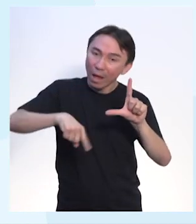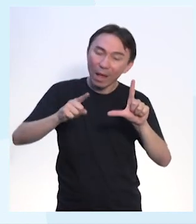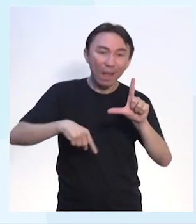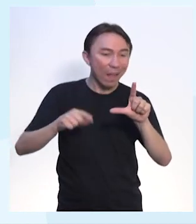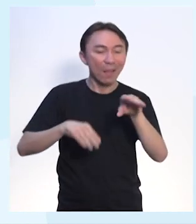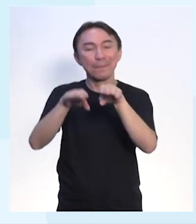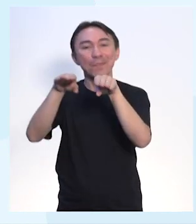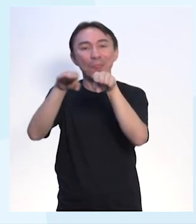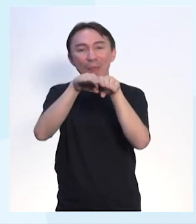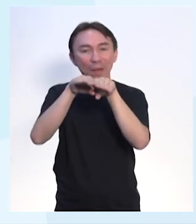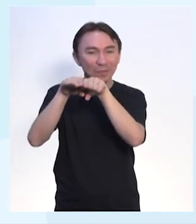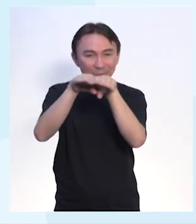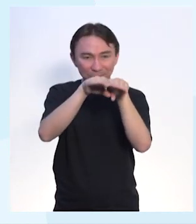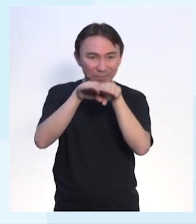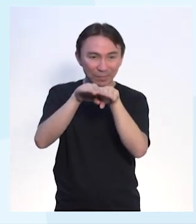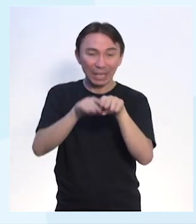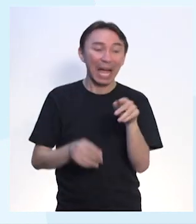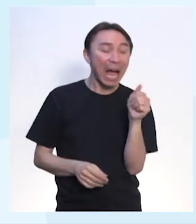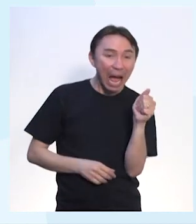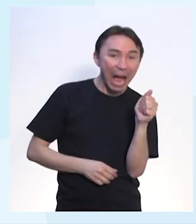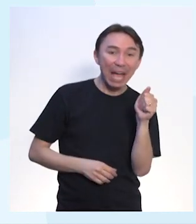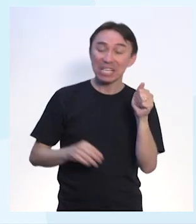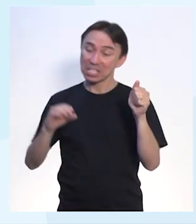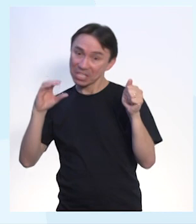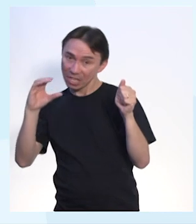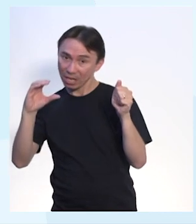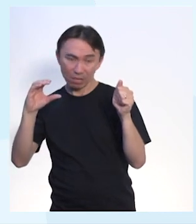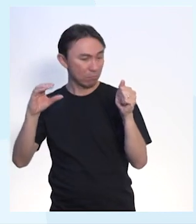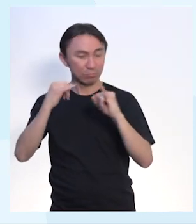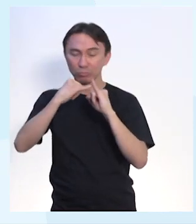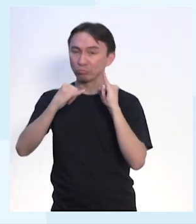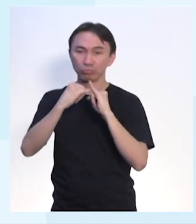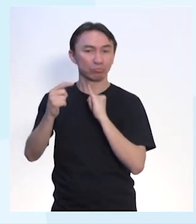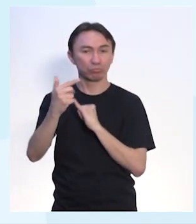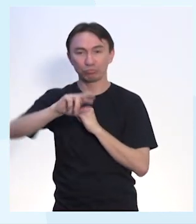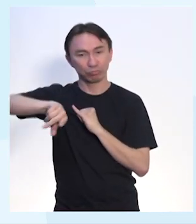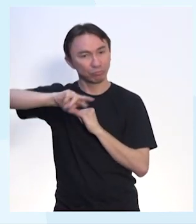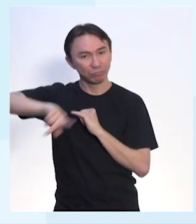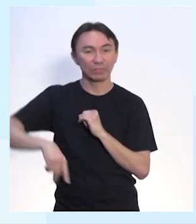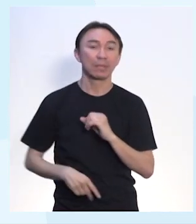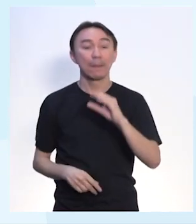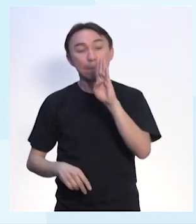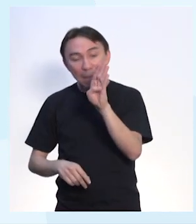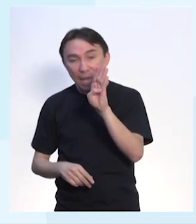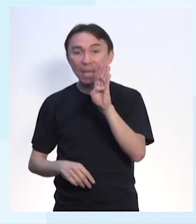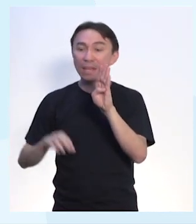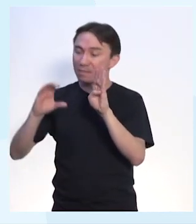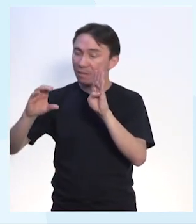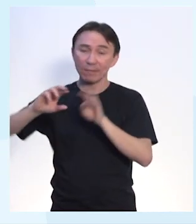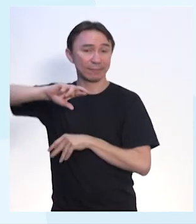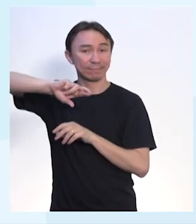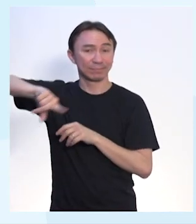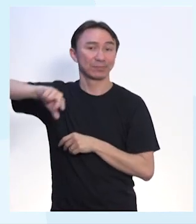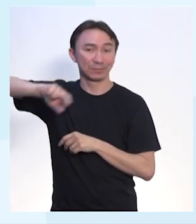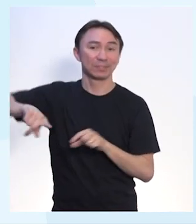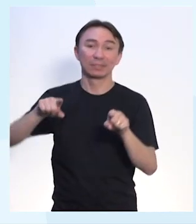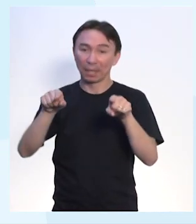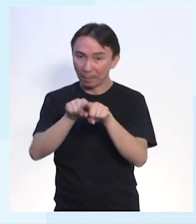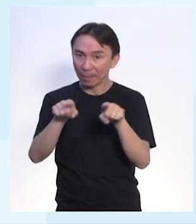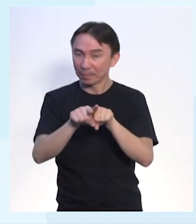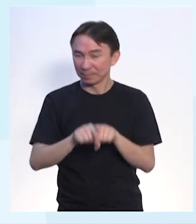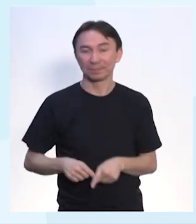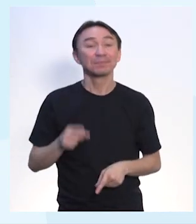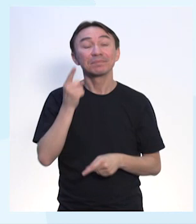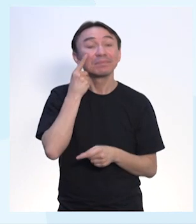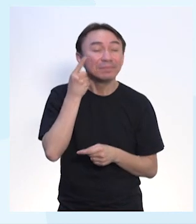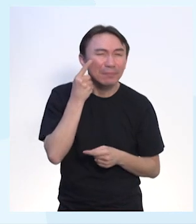A não é semelhante à figura C, nem a figura B é semelhante à figura C. Então, vamos tentar observar,